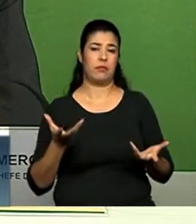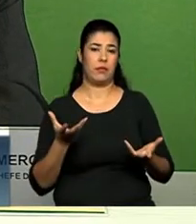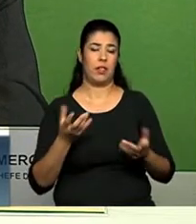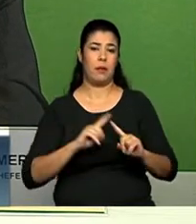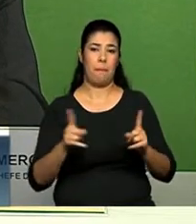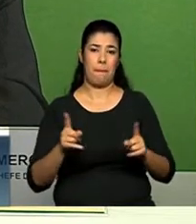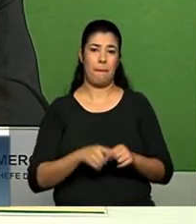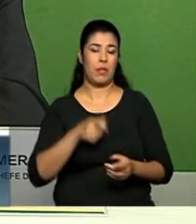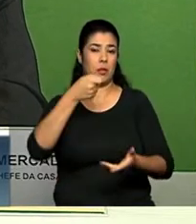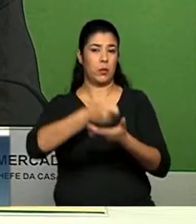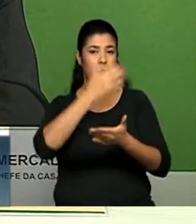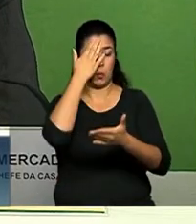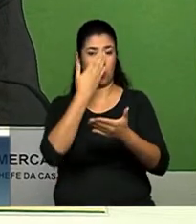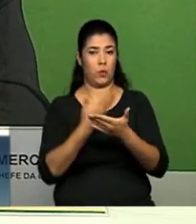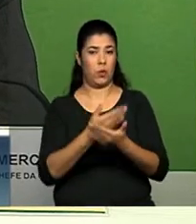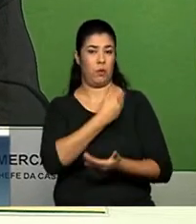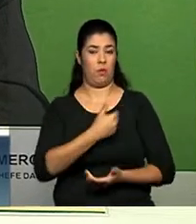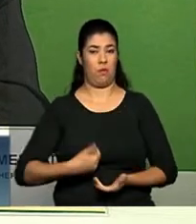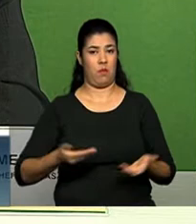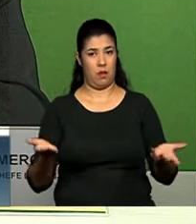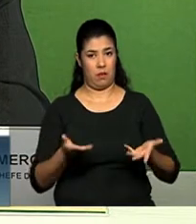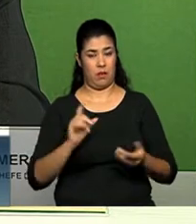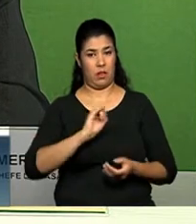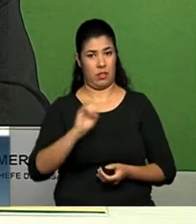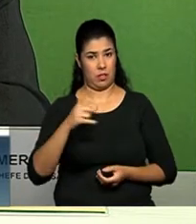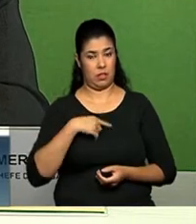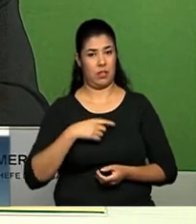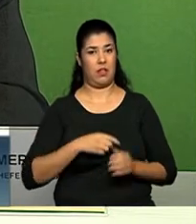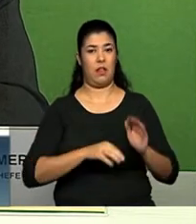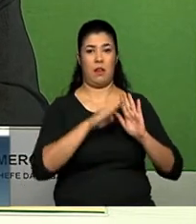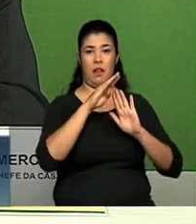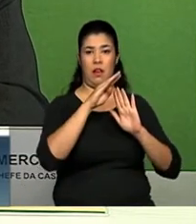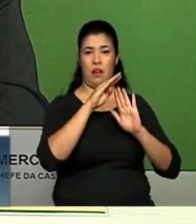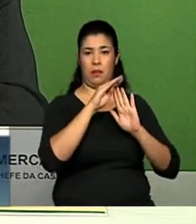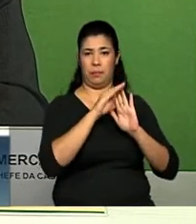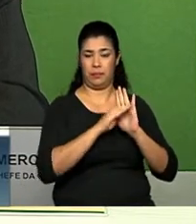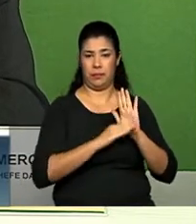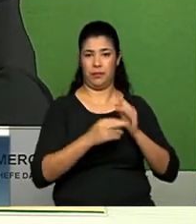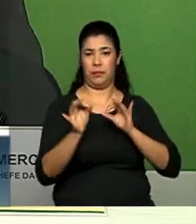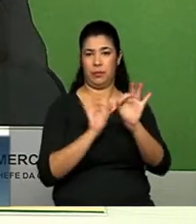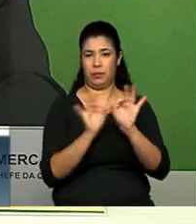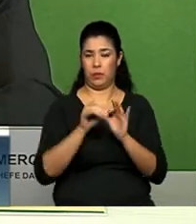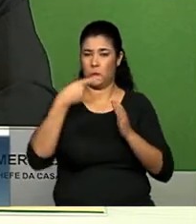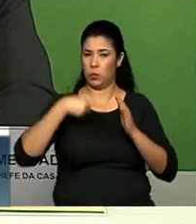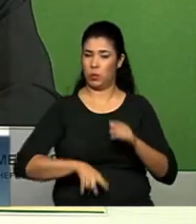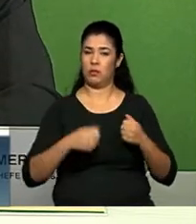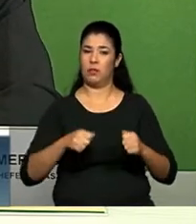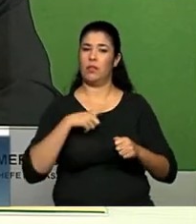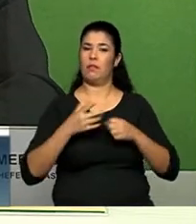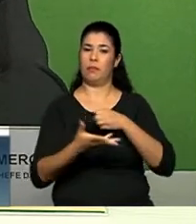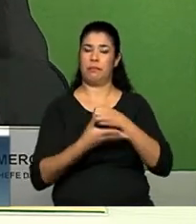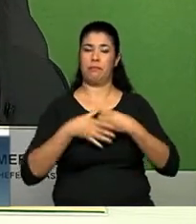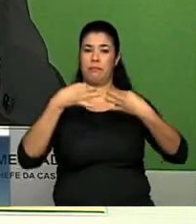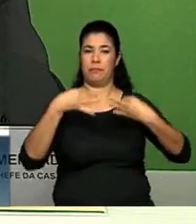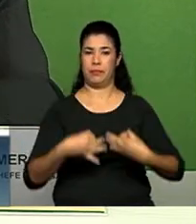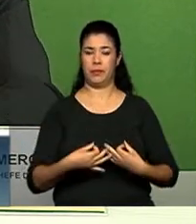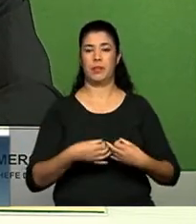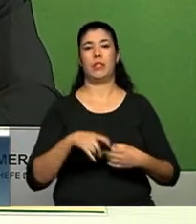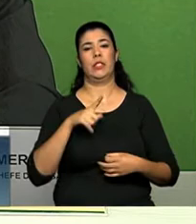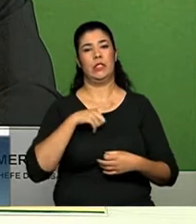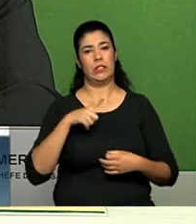A convicção do governo é que essas medidas foram discutidas com muita profundidade, elas têm consistência, elas